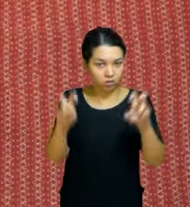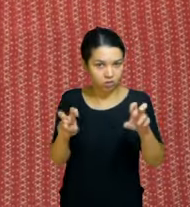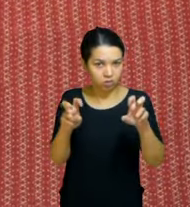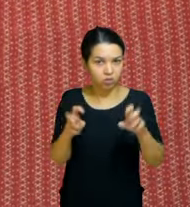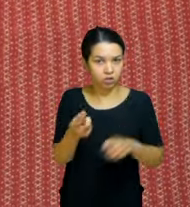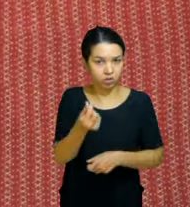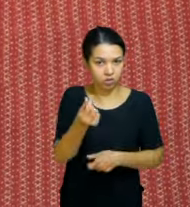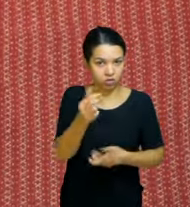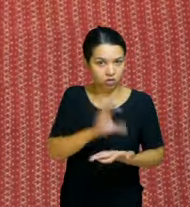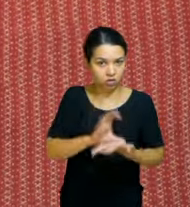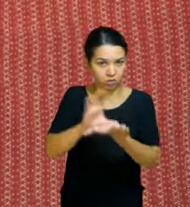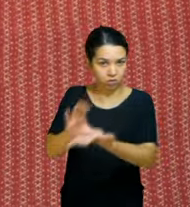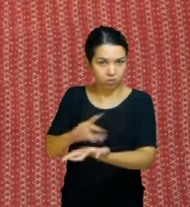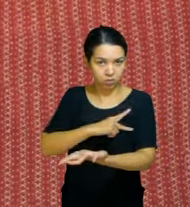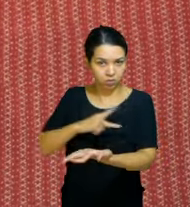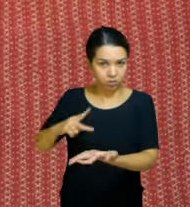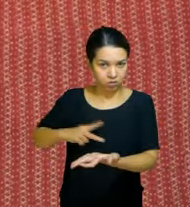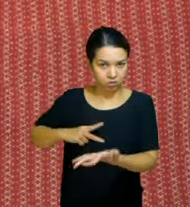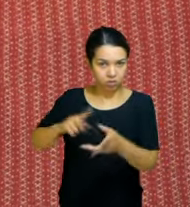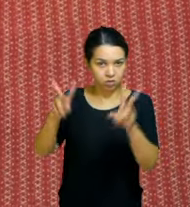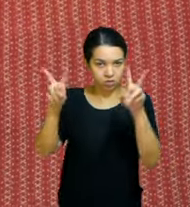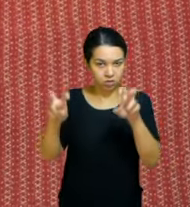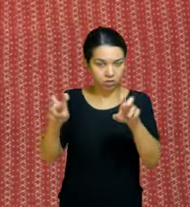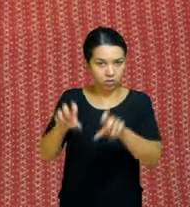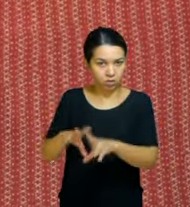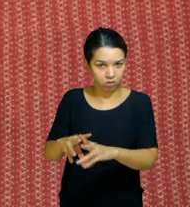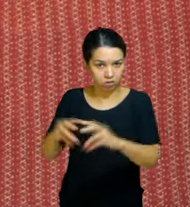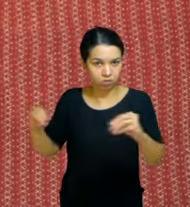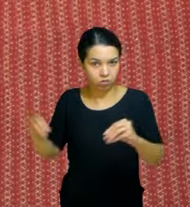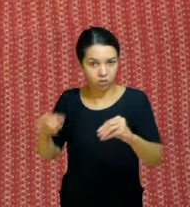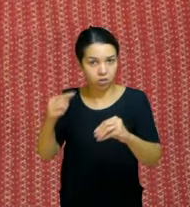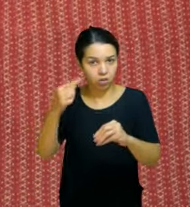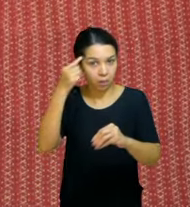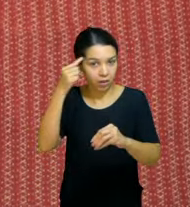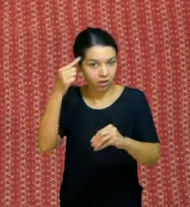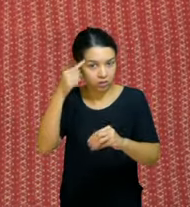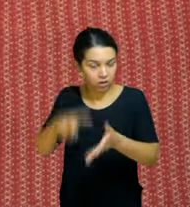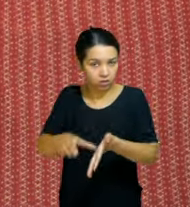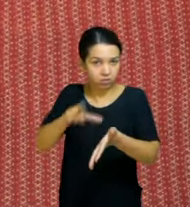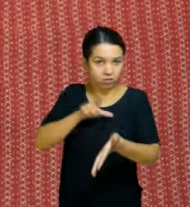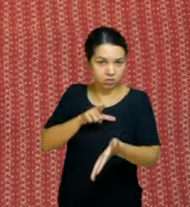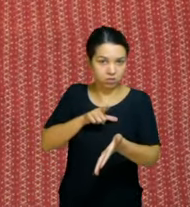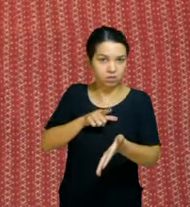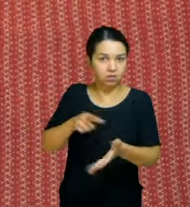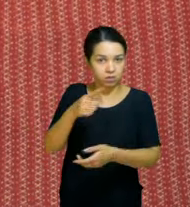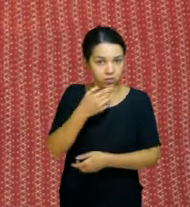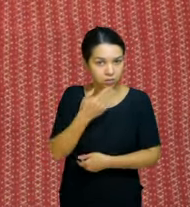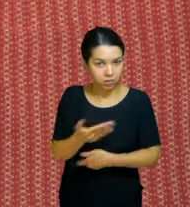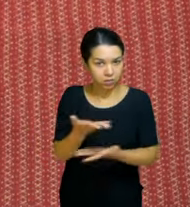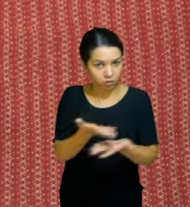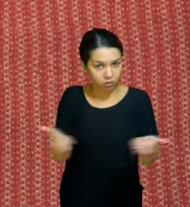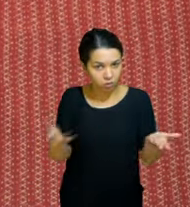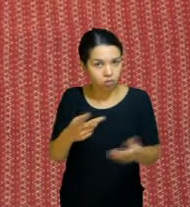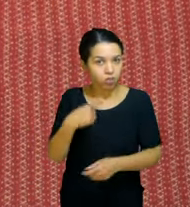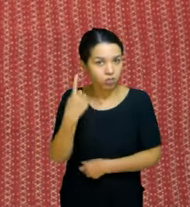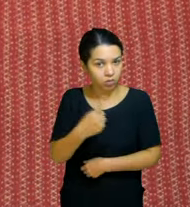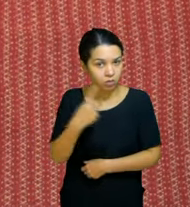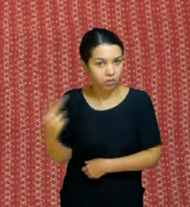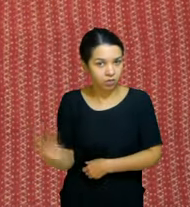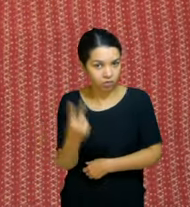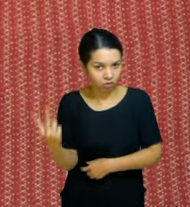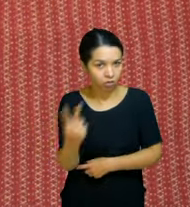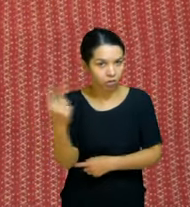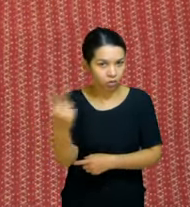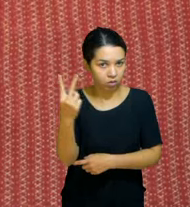público somente para a questão da cura e não pensar na prevenção. Então, eu peço também a todos os deputados aqui que valorizem